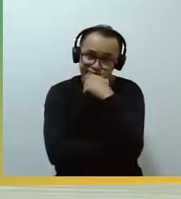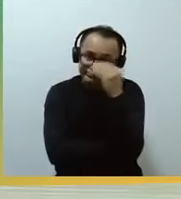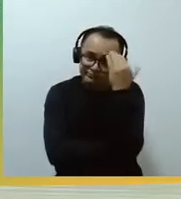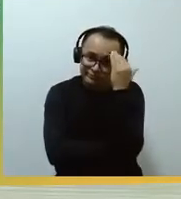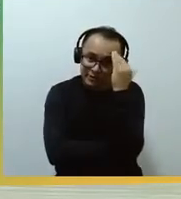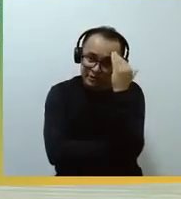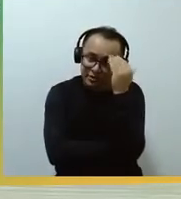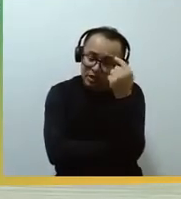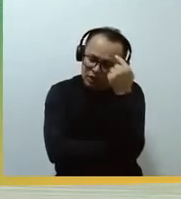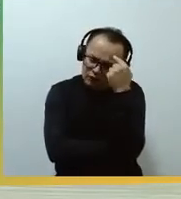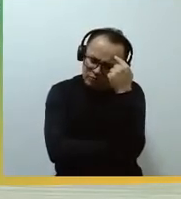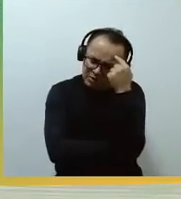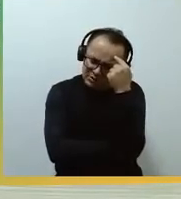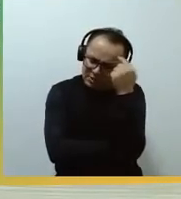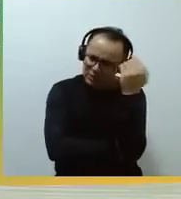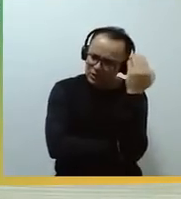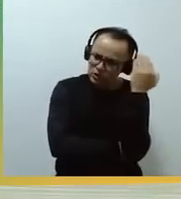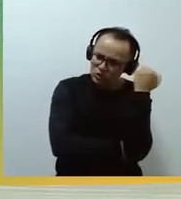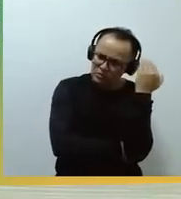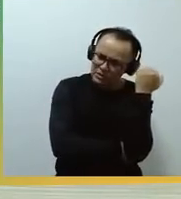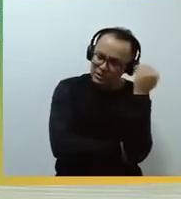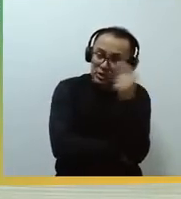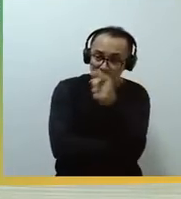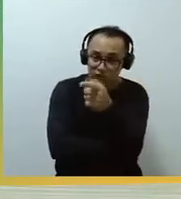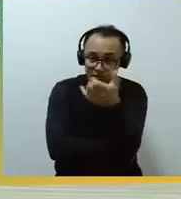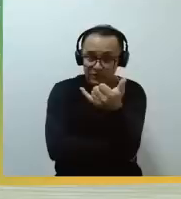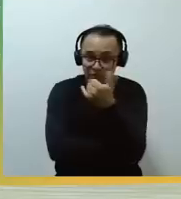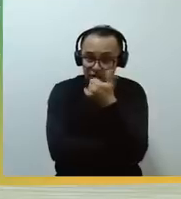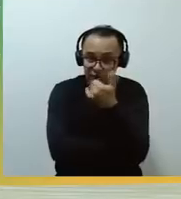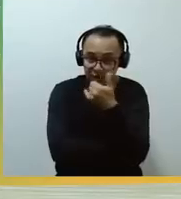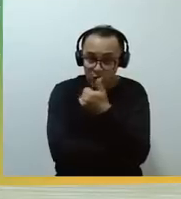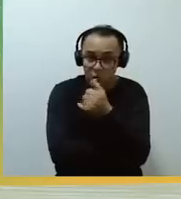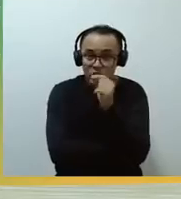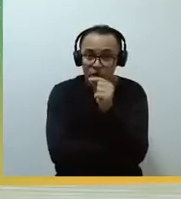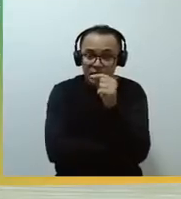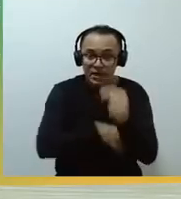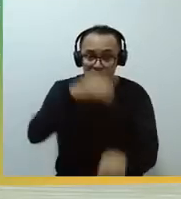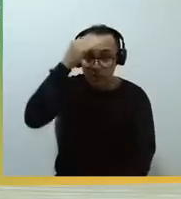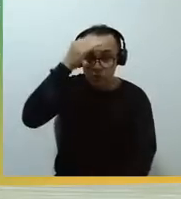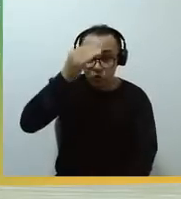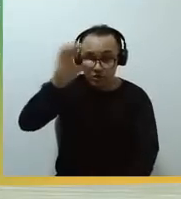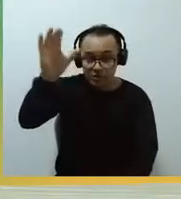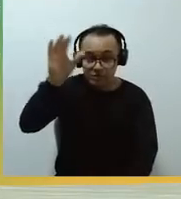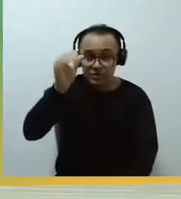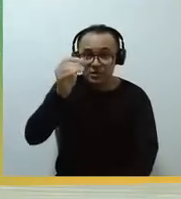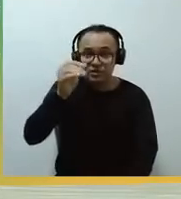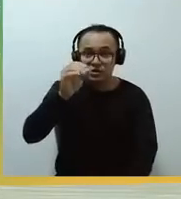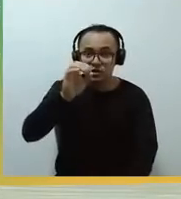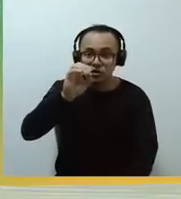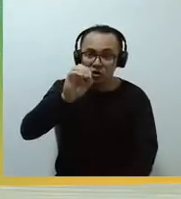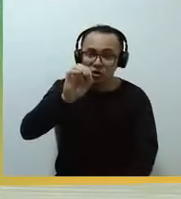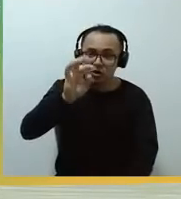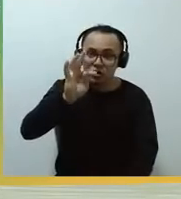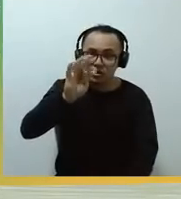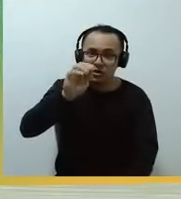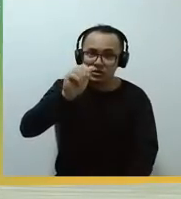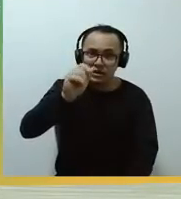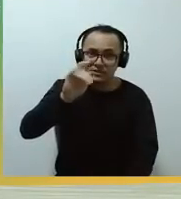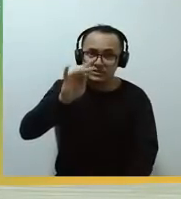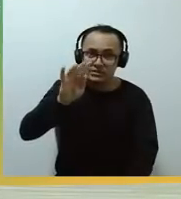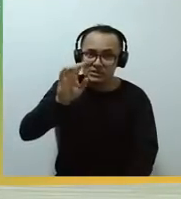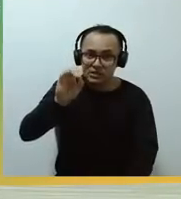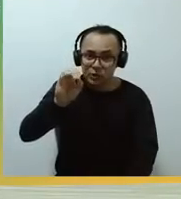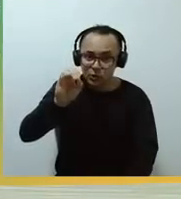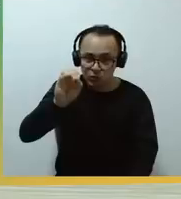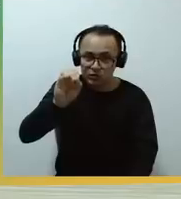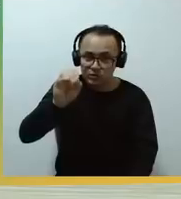pensado, já que até o senhor relatou, que em Curitibanos e em Otacílio Costa fizeram até passeata para não permitir que